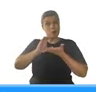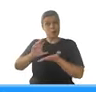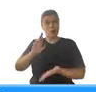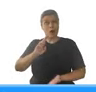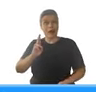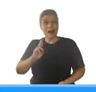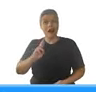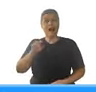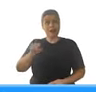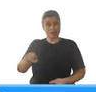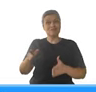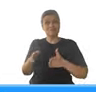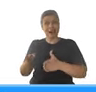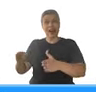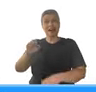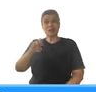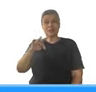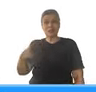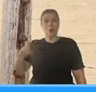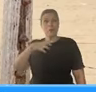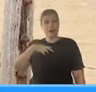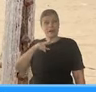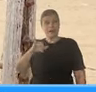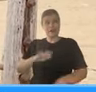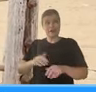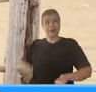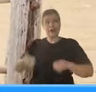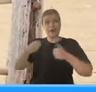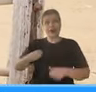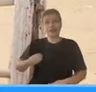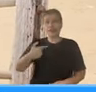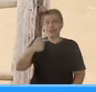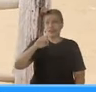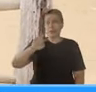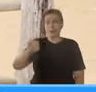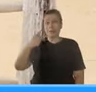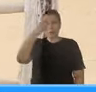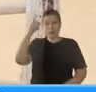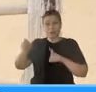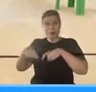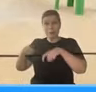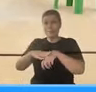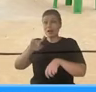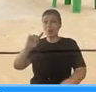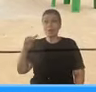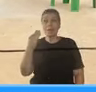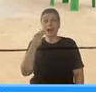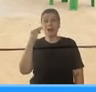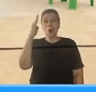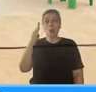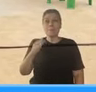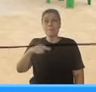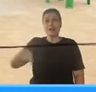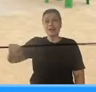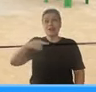o Canal do Sertão Baiano vai chegar para melhorar a vida de 70 mil produtores rurais e mais de 1 milhão de brasileiros de